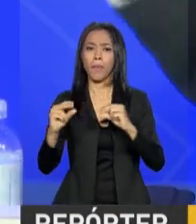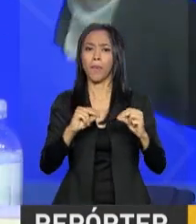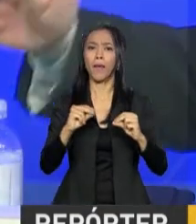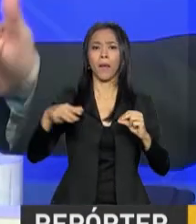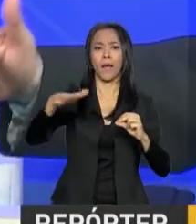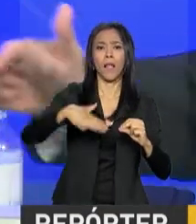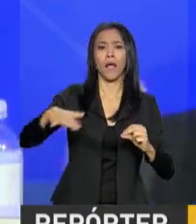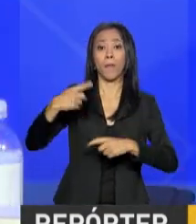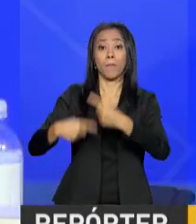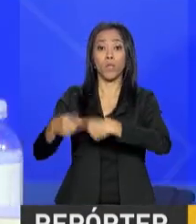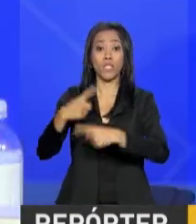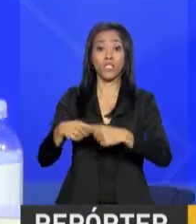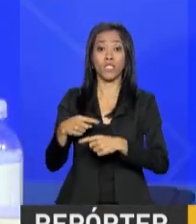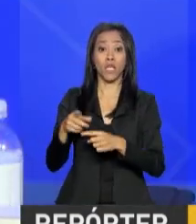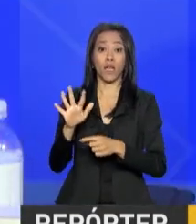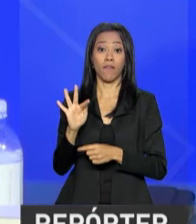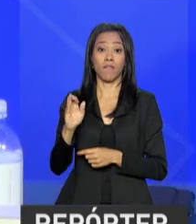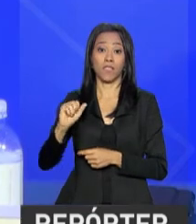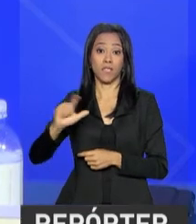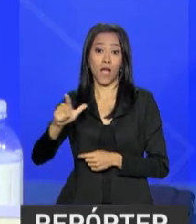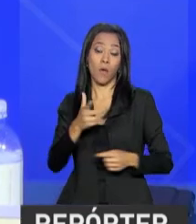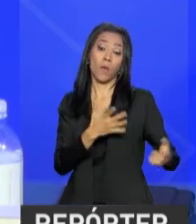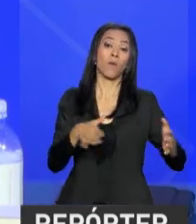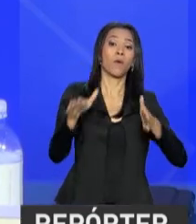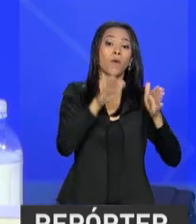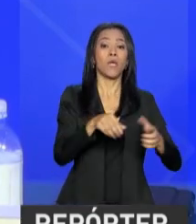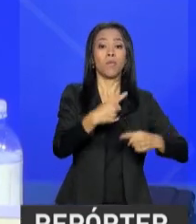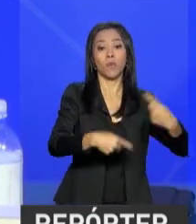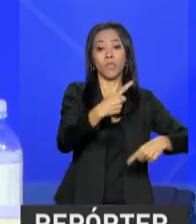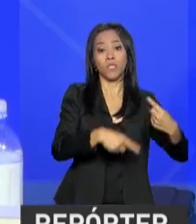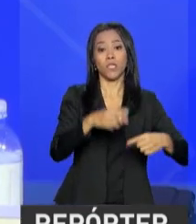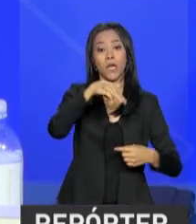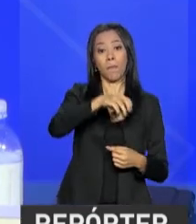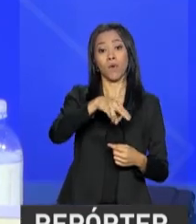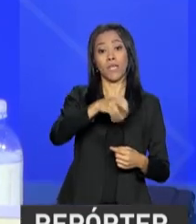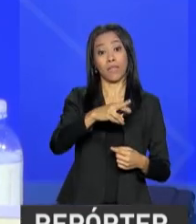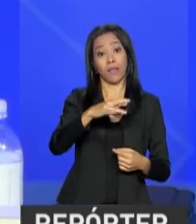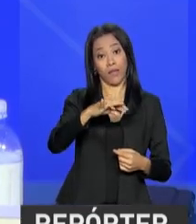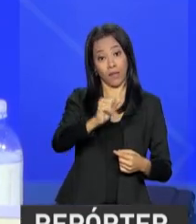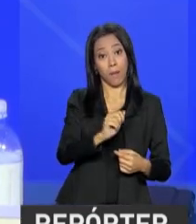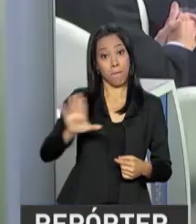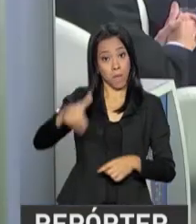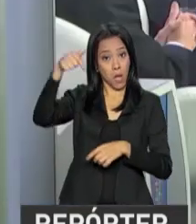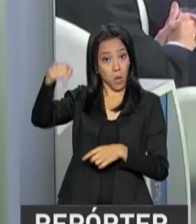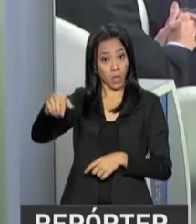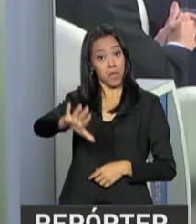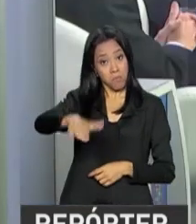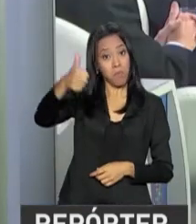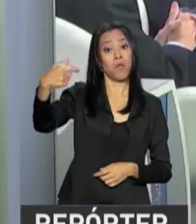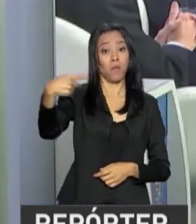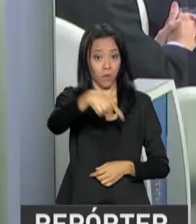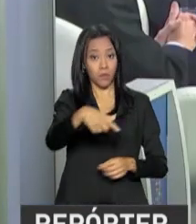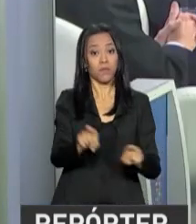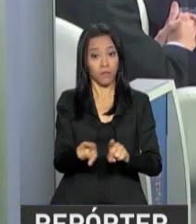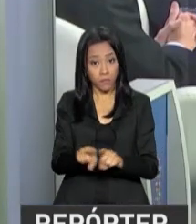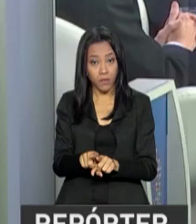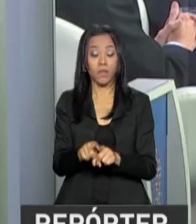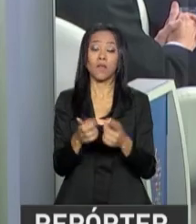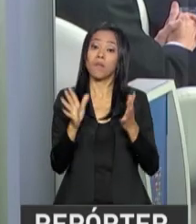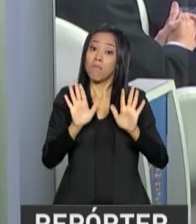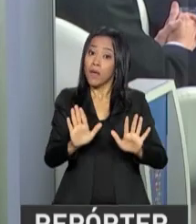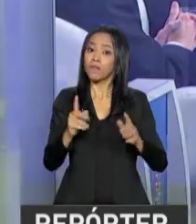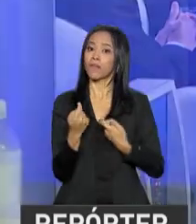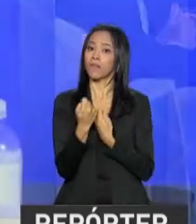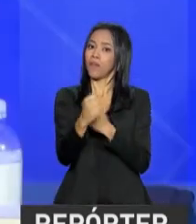e política monetária disse que quanto melhor a política fiscal do governo melhora a política monetária trabalha mas